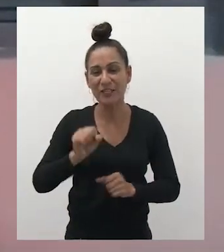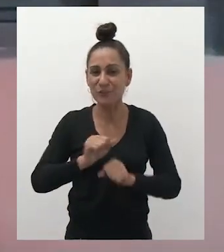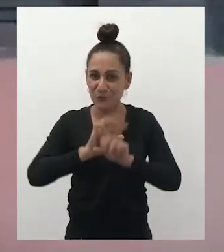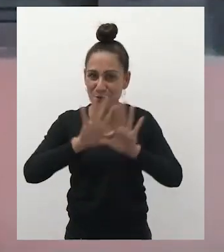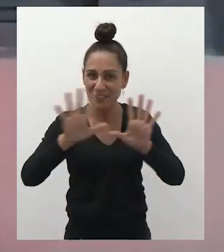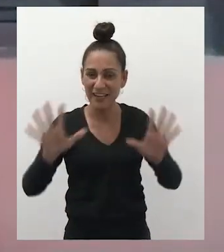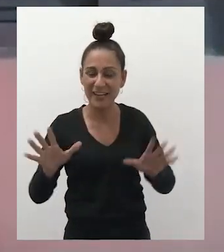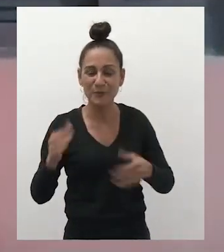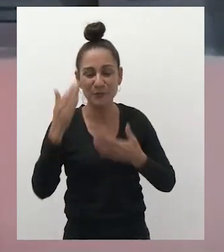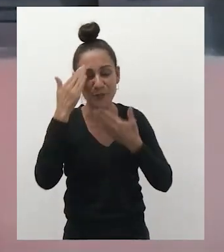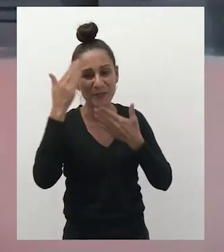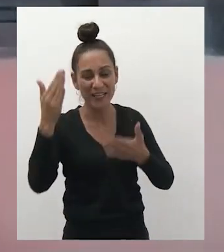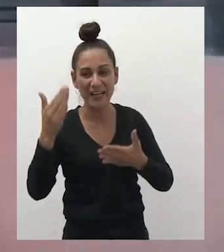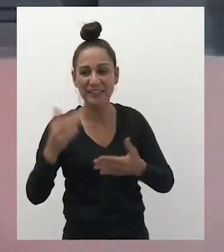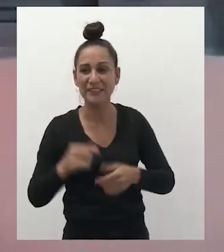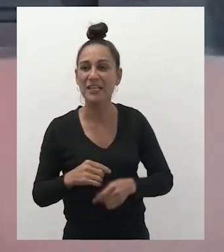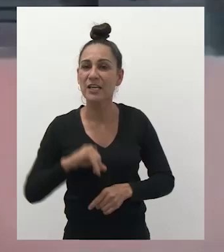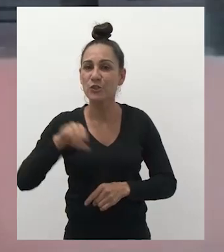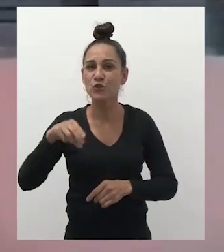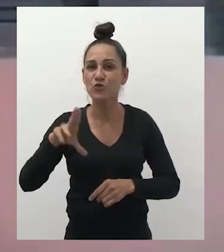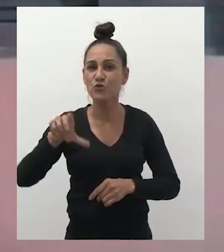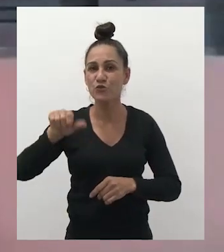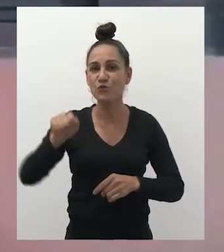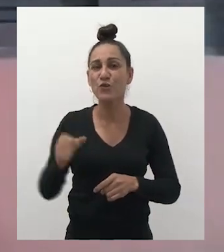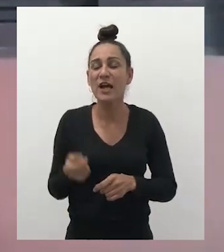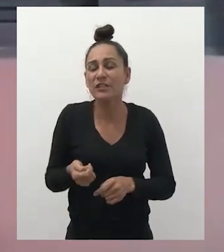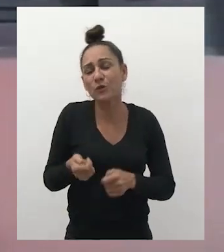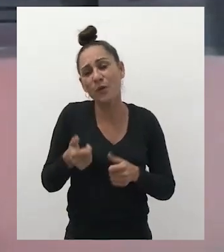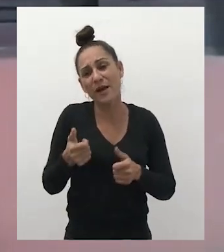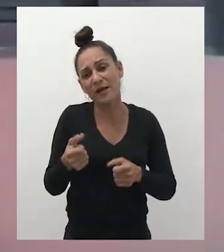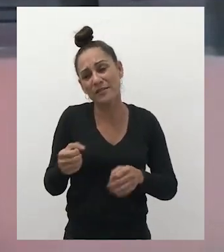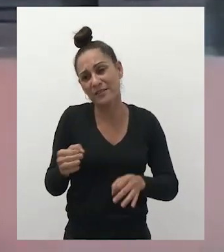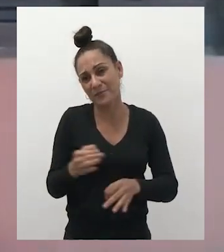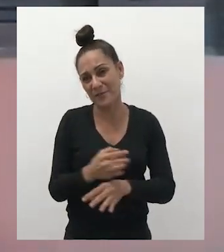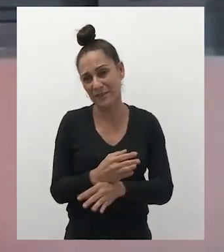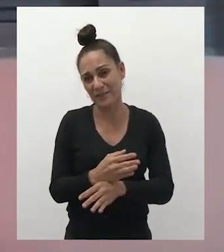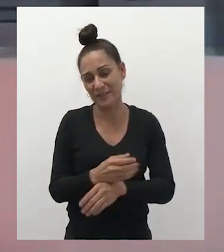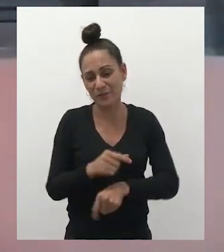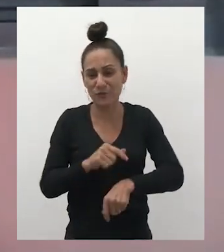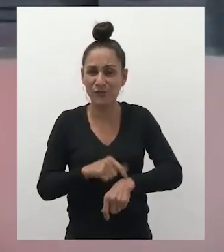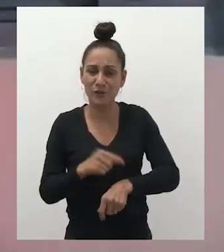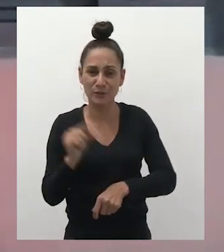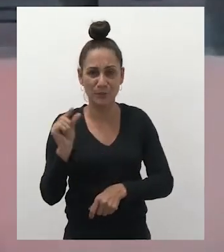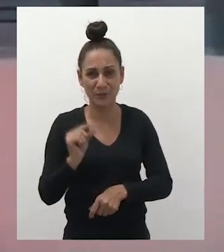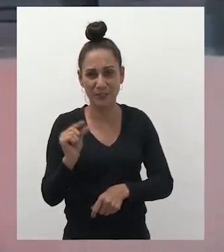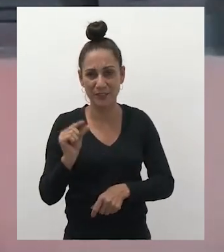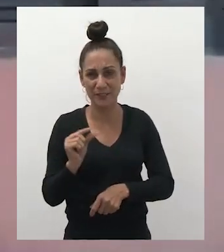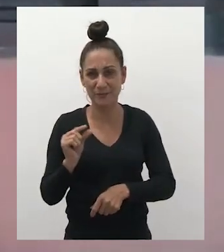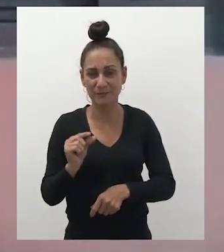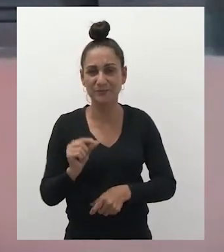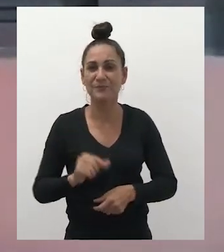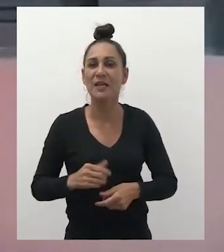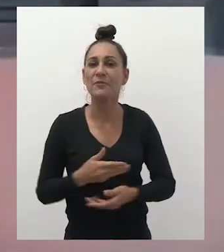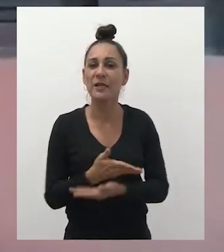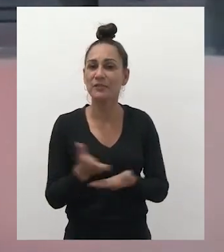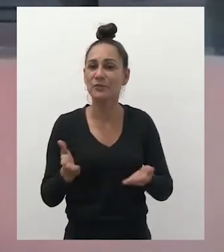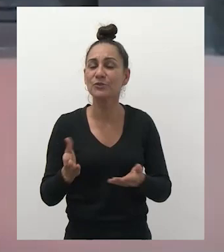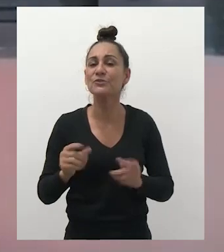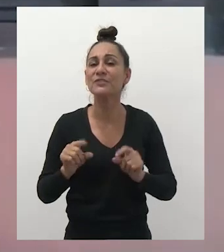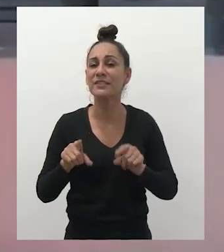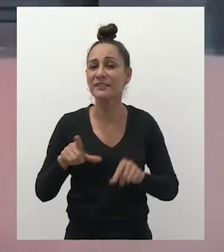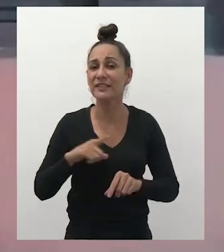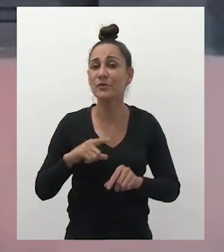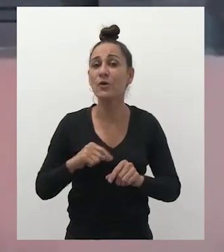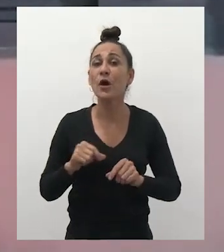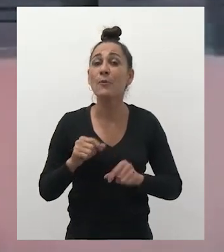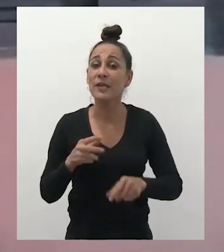obrigada. Ju, a gente está assim nos minutinhos finais, eu só queria alertar a todos aí, então, que nós